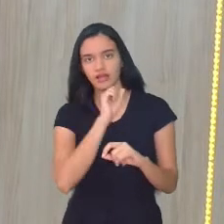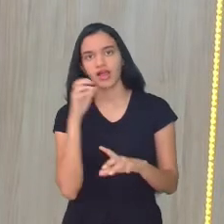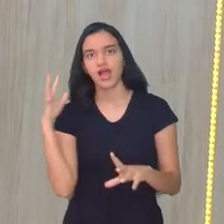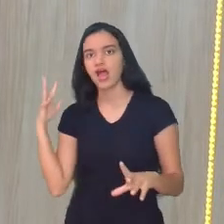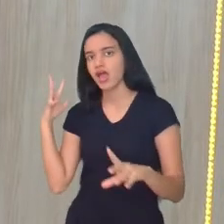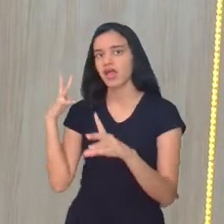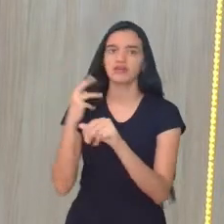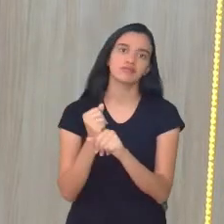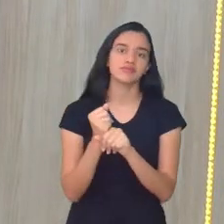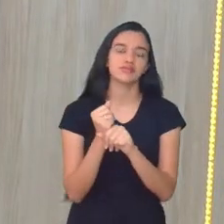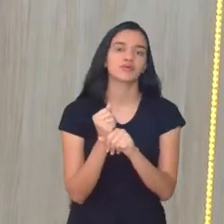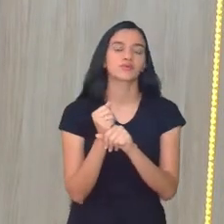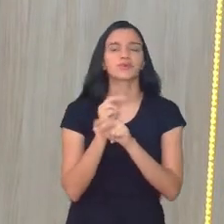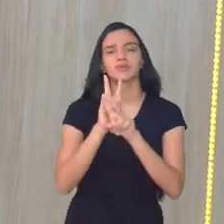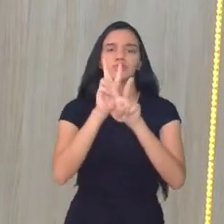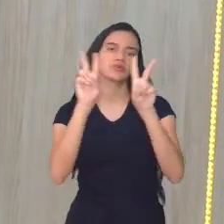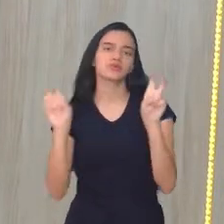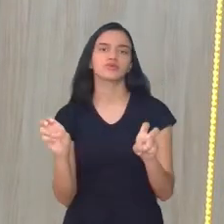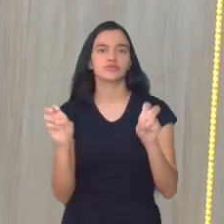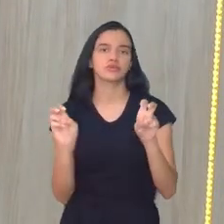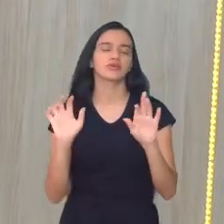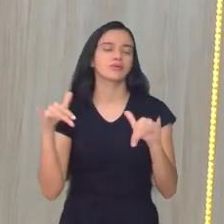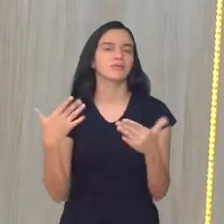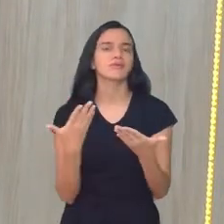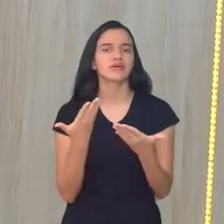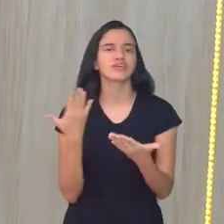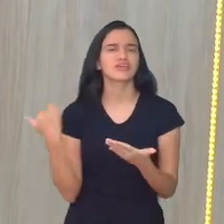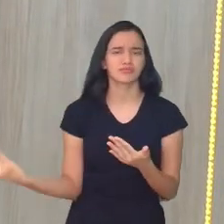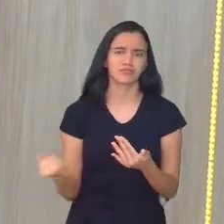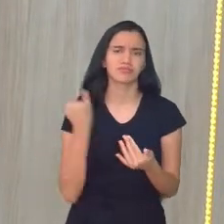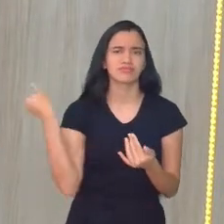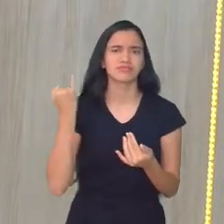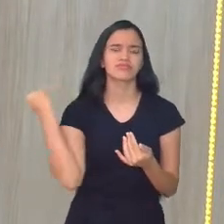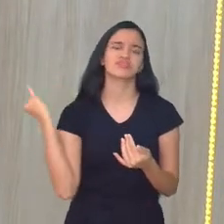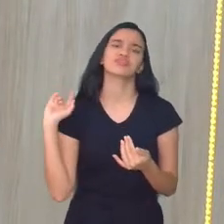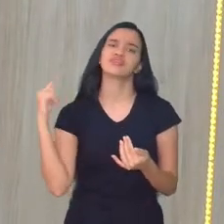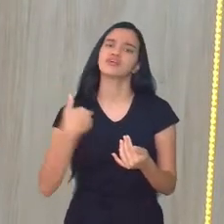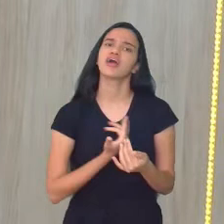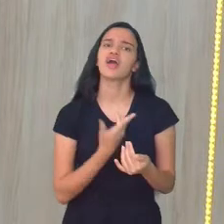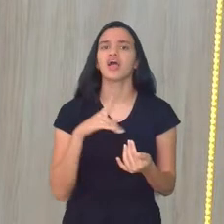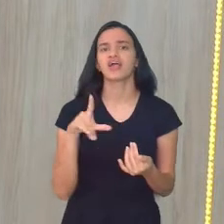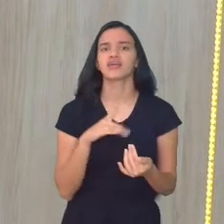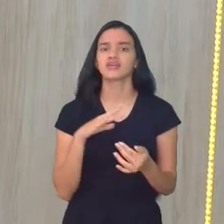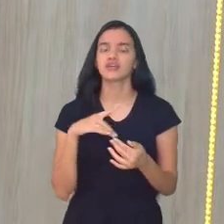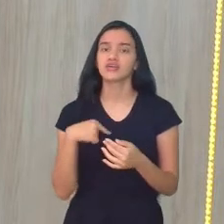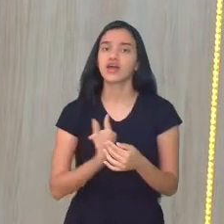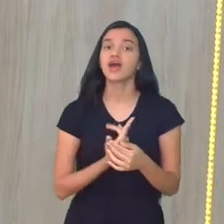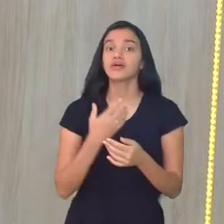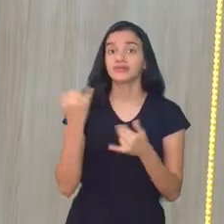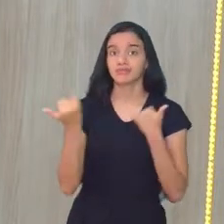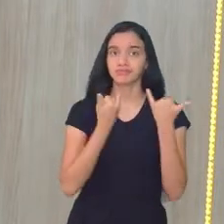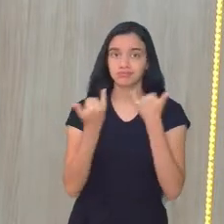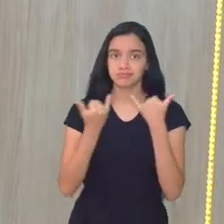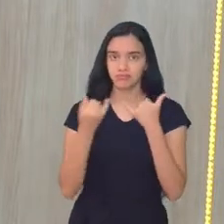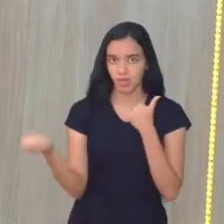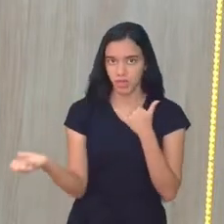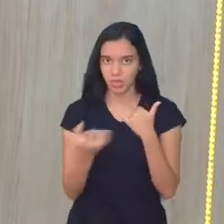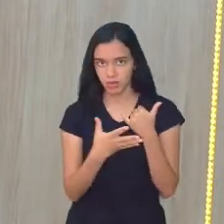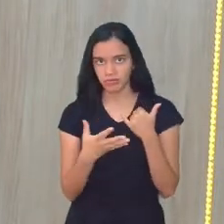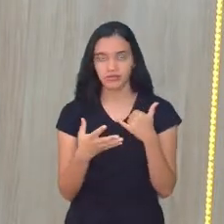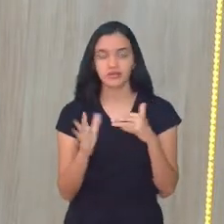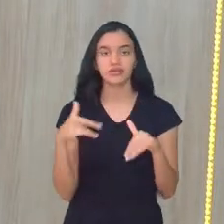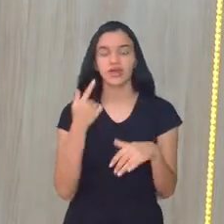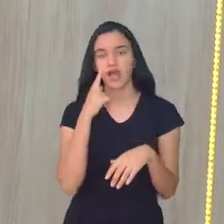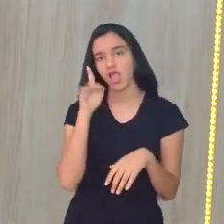revisão. Os temas que foram trabalhados, que serão importantes para a gente colocar novas informações. E aqui